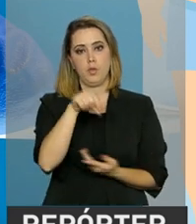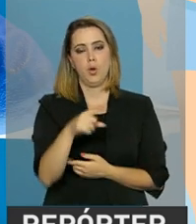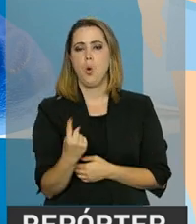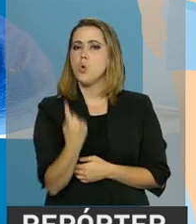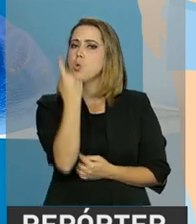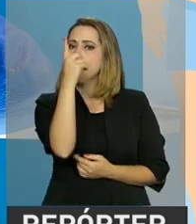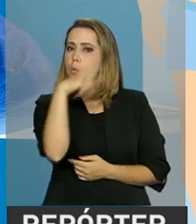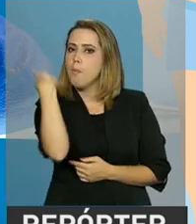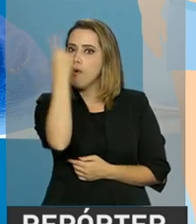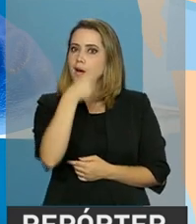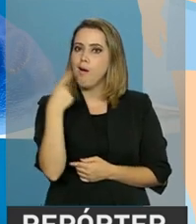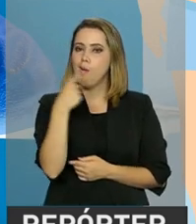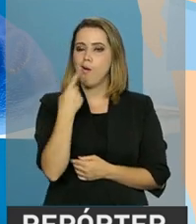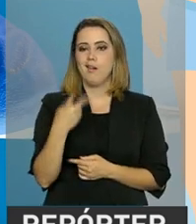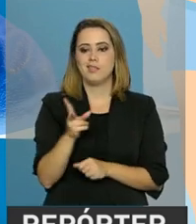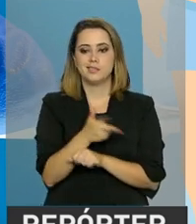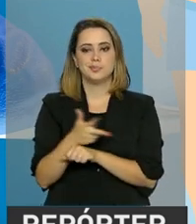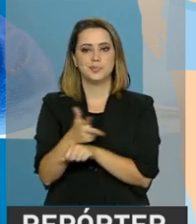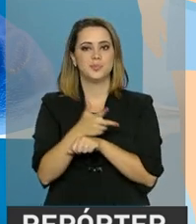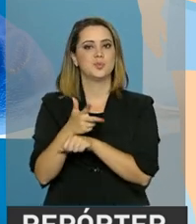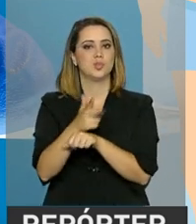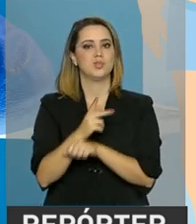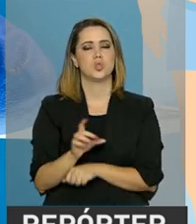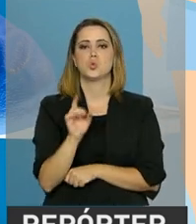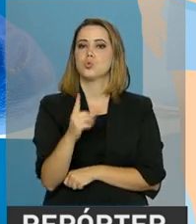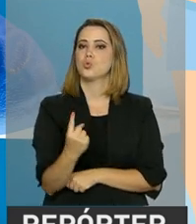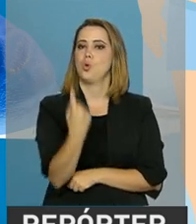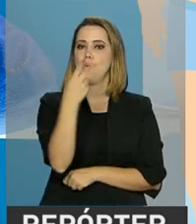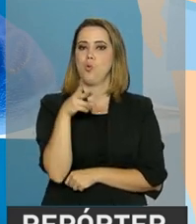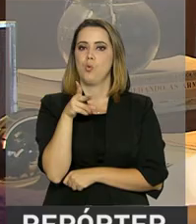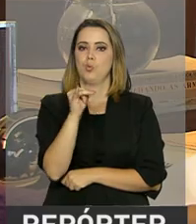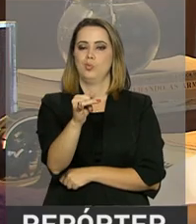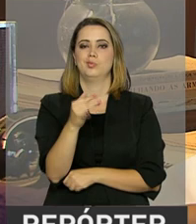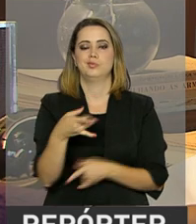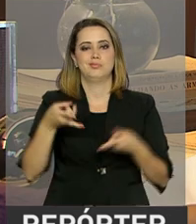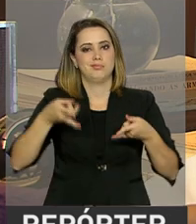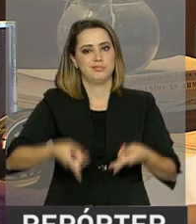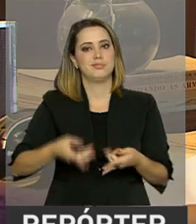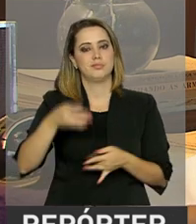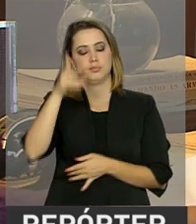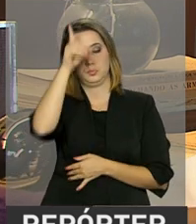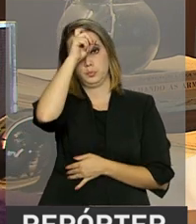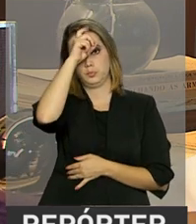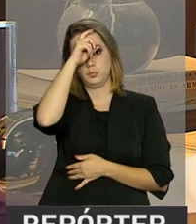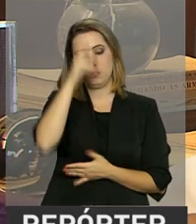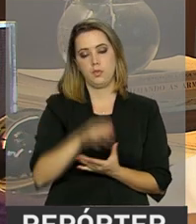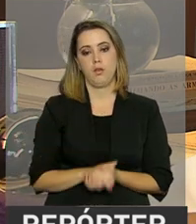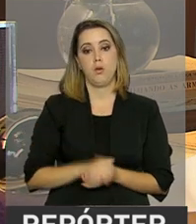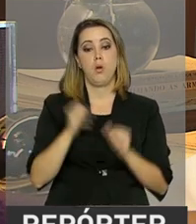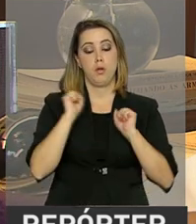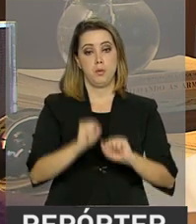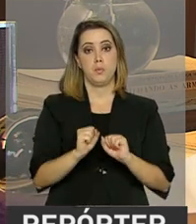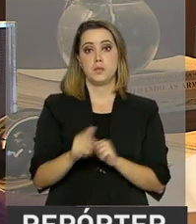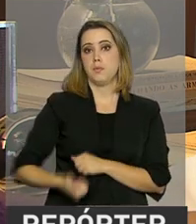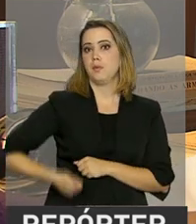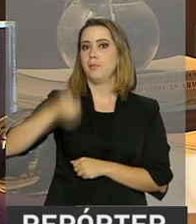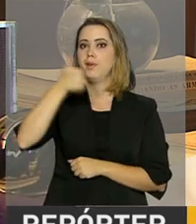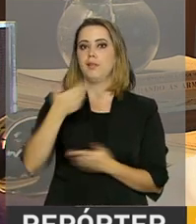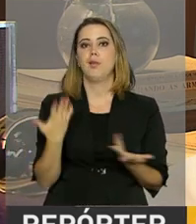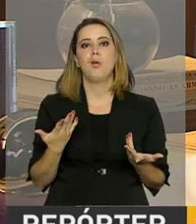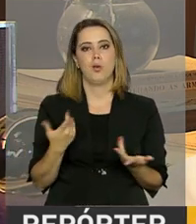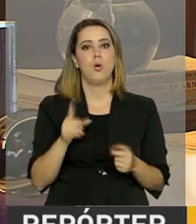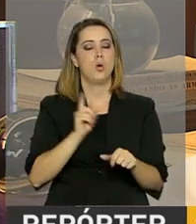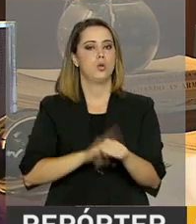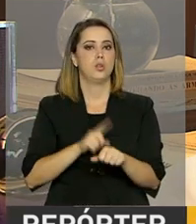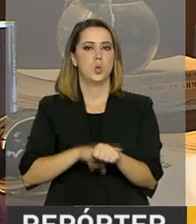em 1 hora e necessita de apenas 1 dia de internação, possibilitando uma recuperação mais rápida, uma